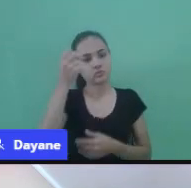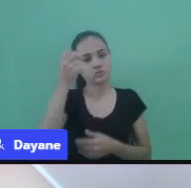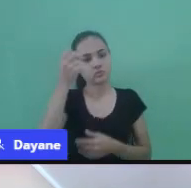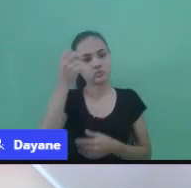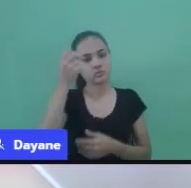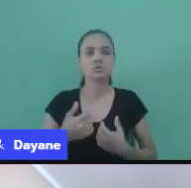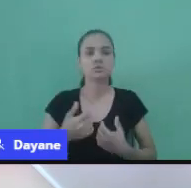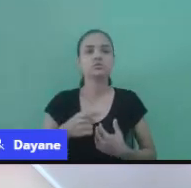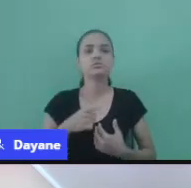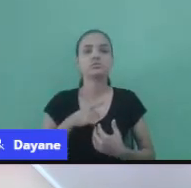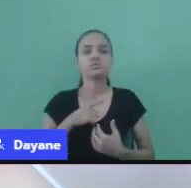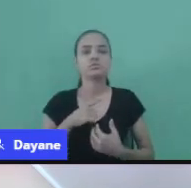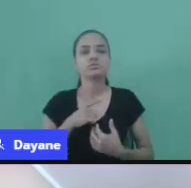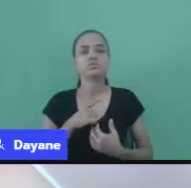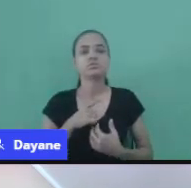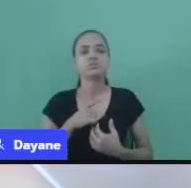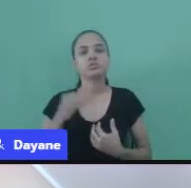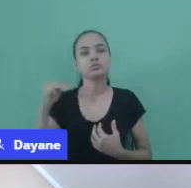10, 10.15,